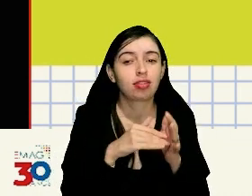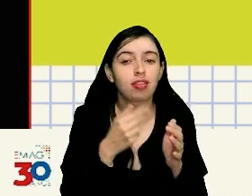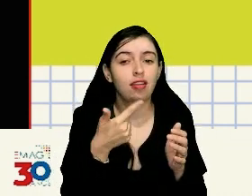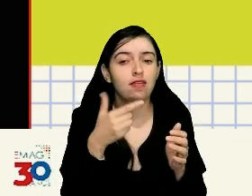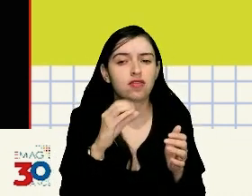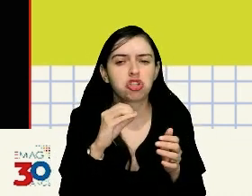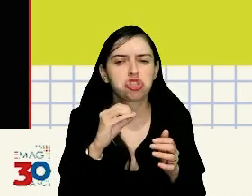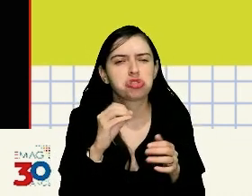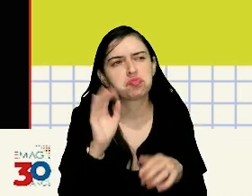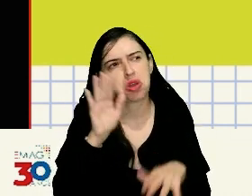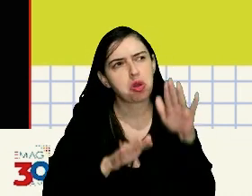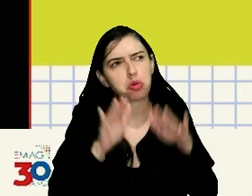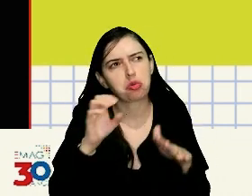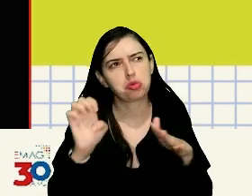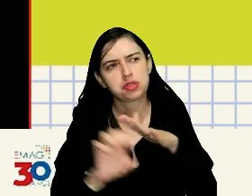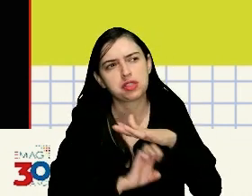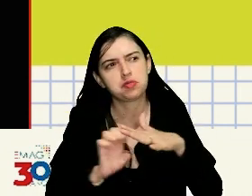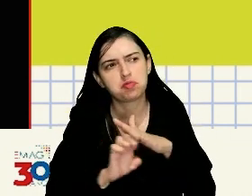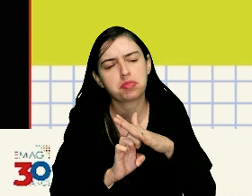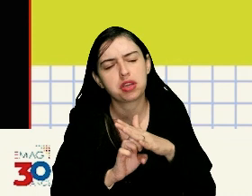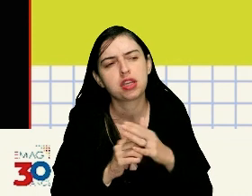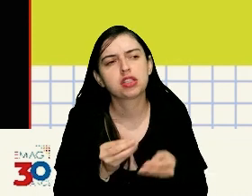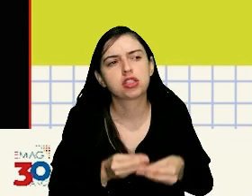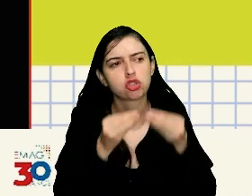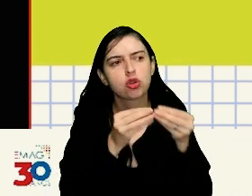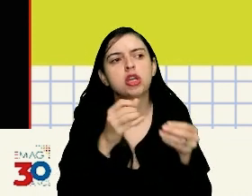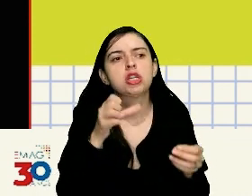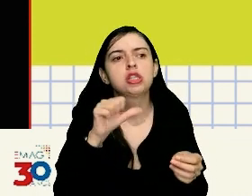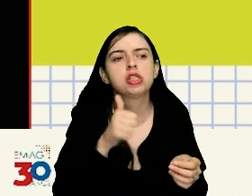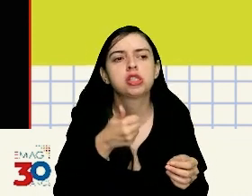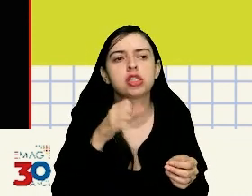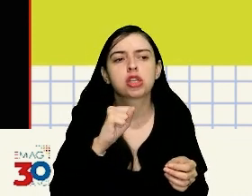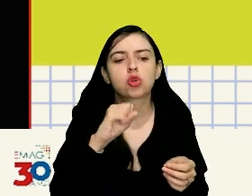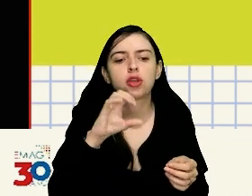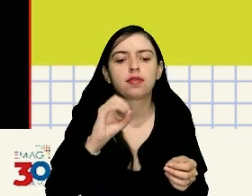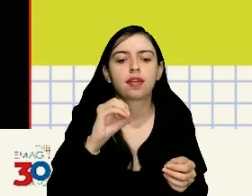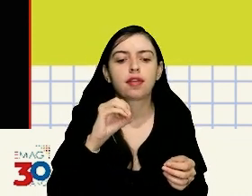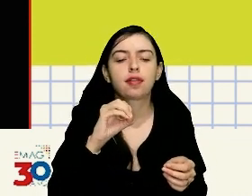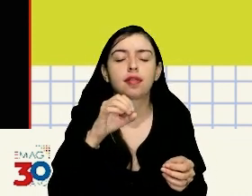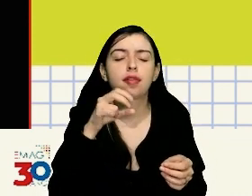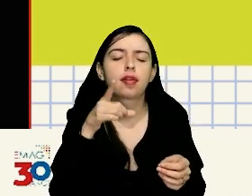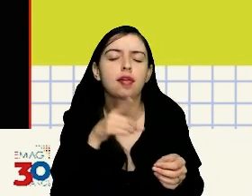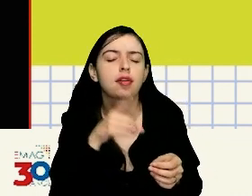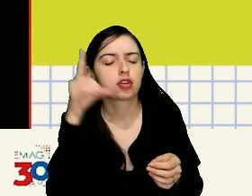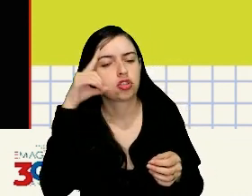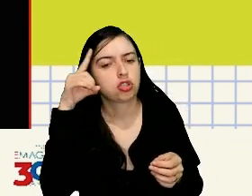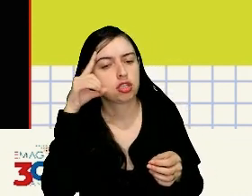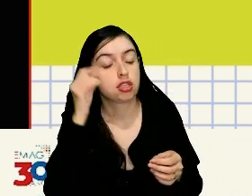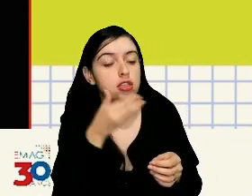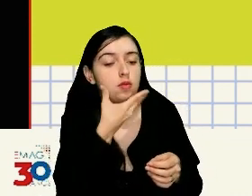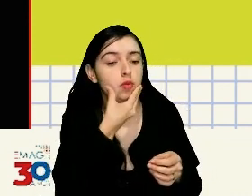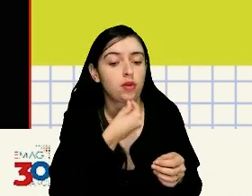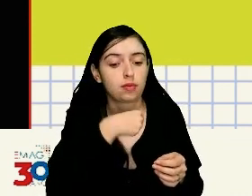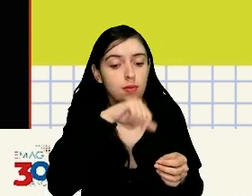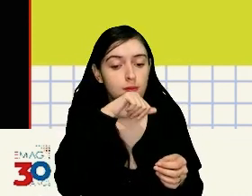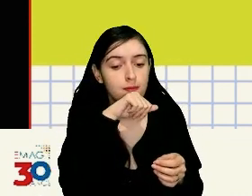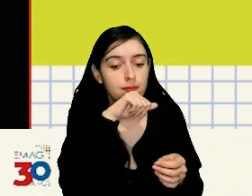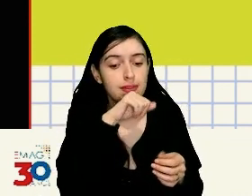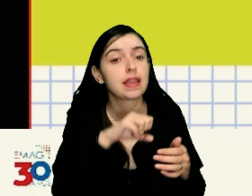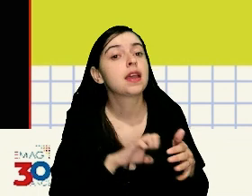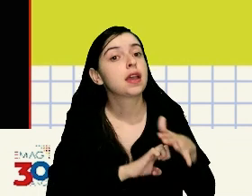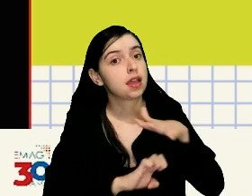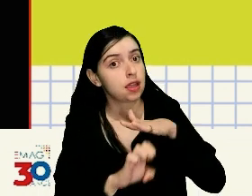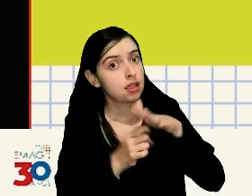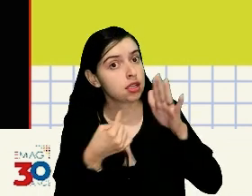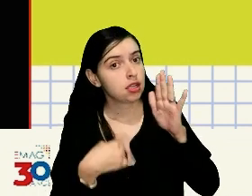Boticário, por exemplo, esse ano está oferecendo 180 dias de licença paternidade. Mas é uma decisão própria da iniciativa privada. O